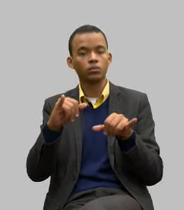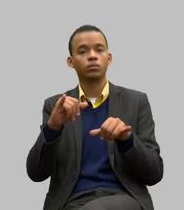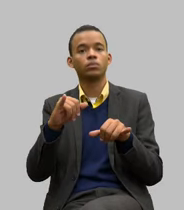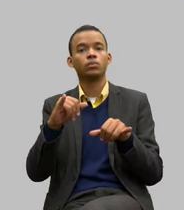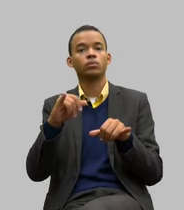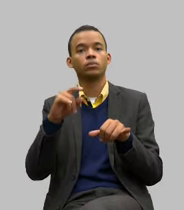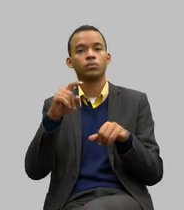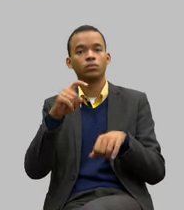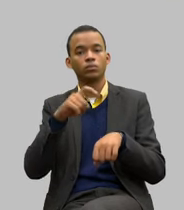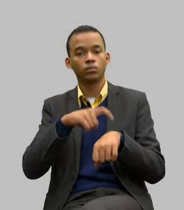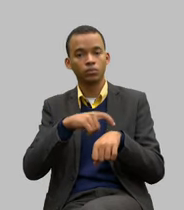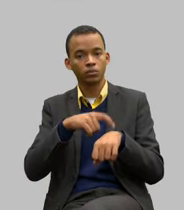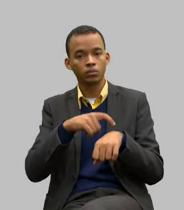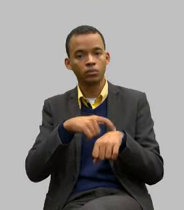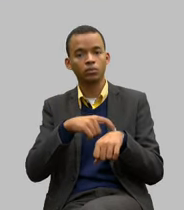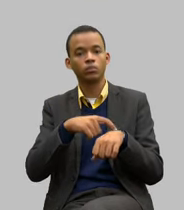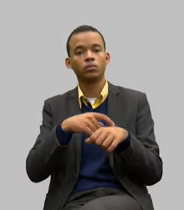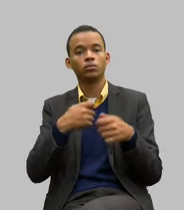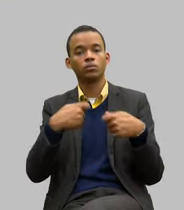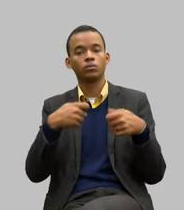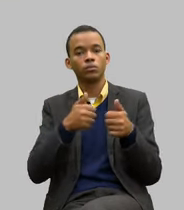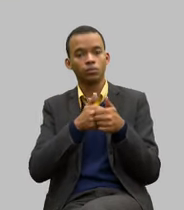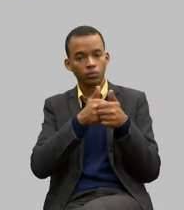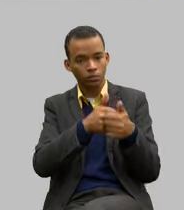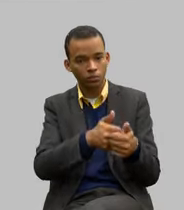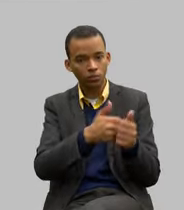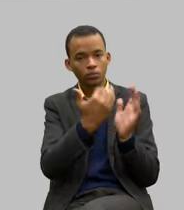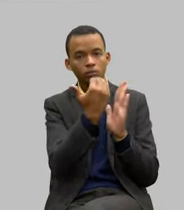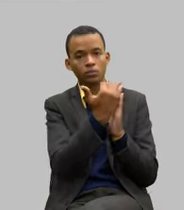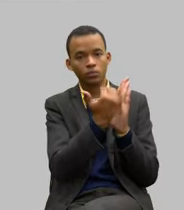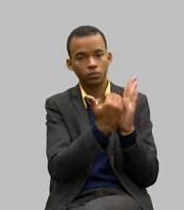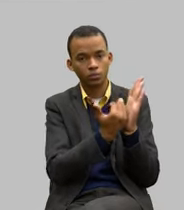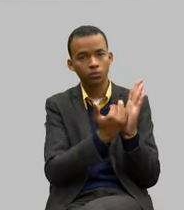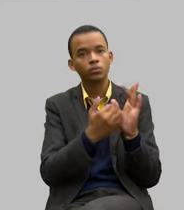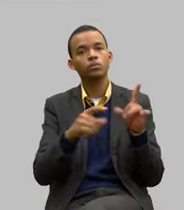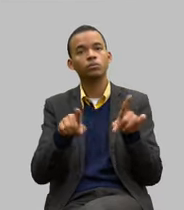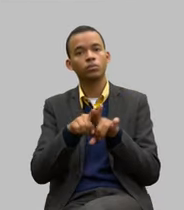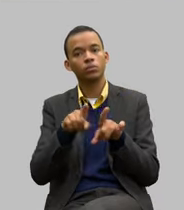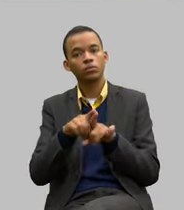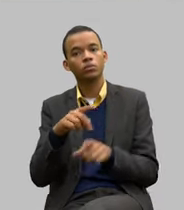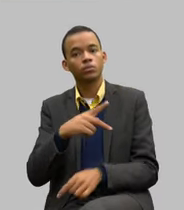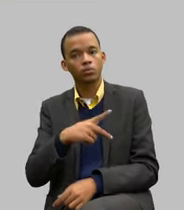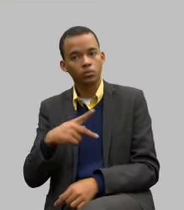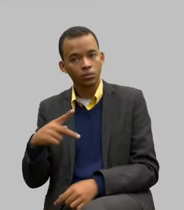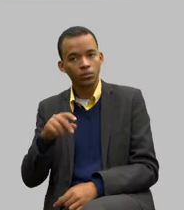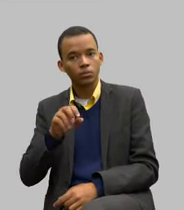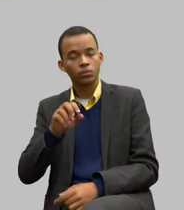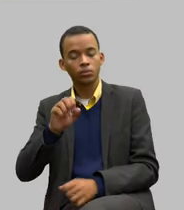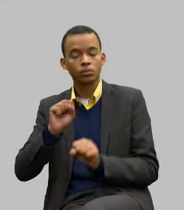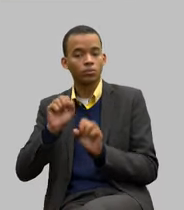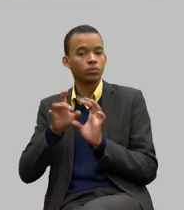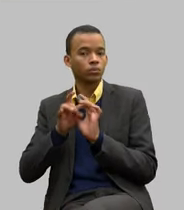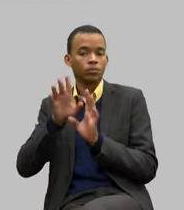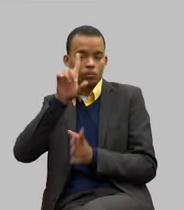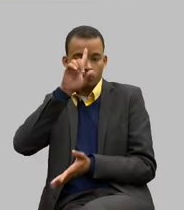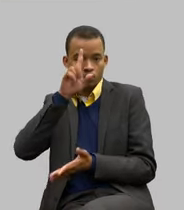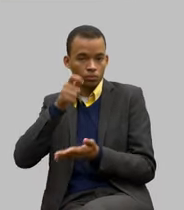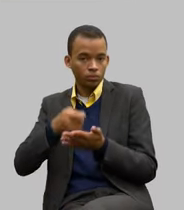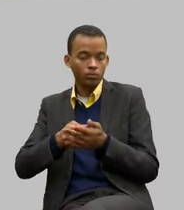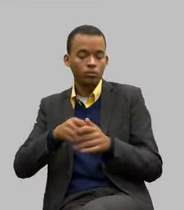forma de direcionar os trabalhos nada impede o presidente de conceder de prazos maiores para os parlamentares tanto